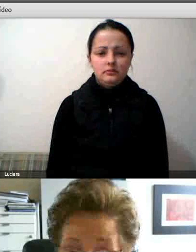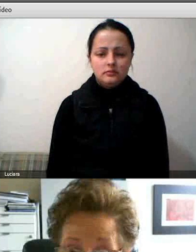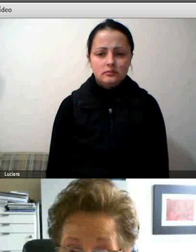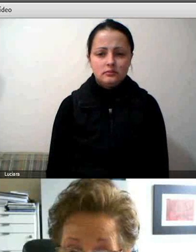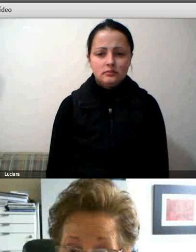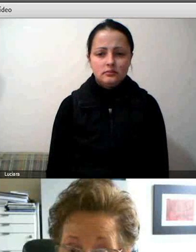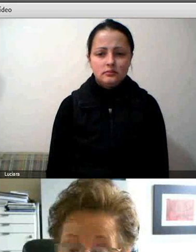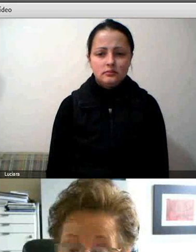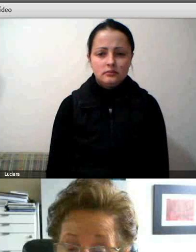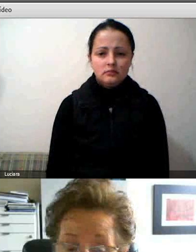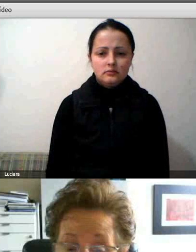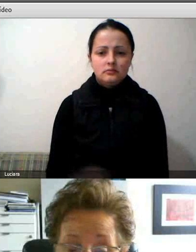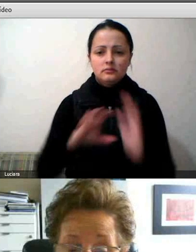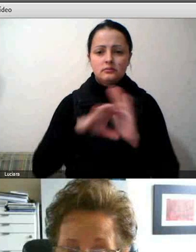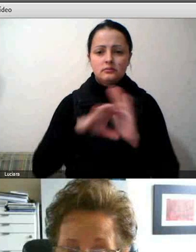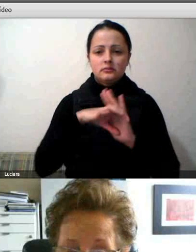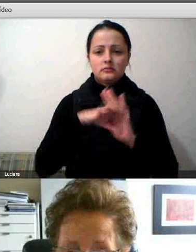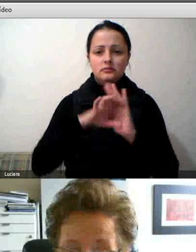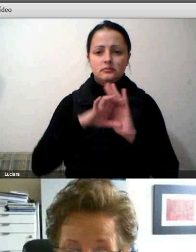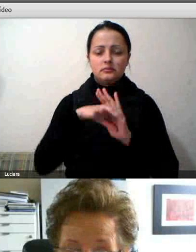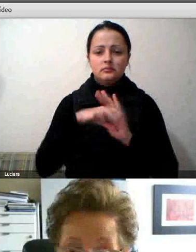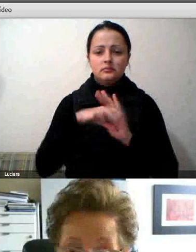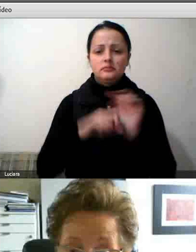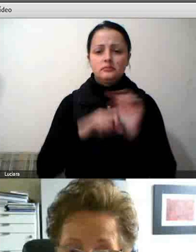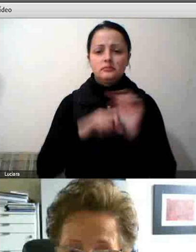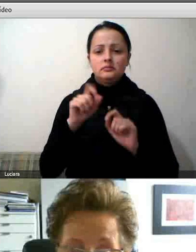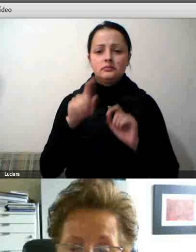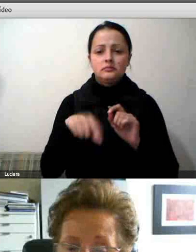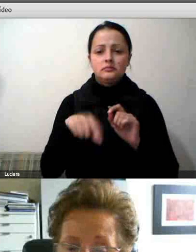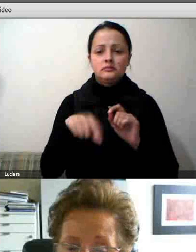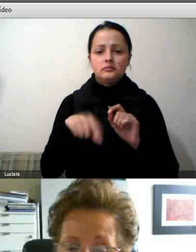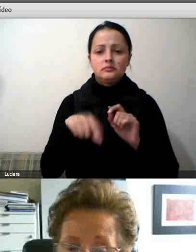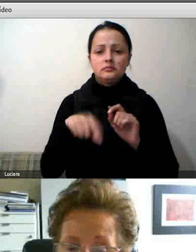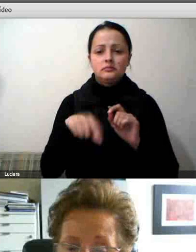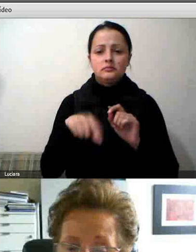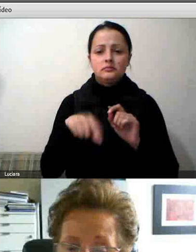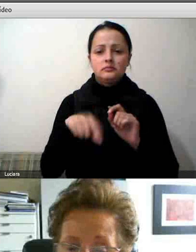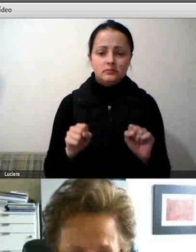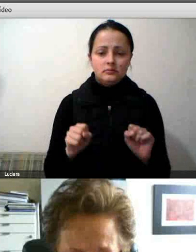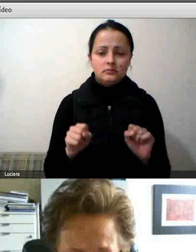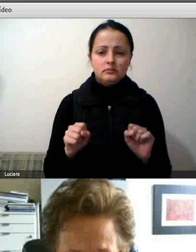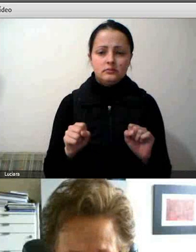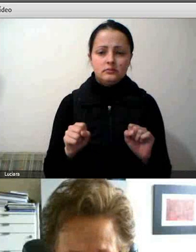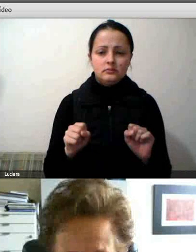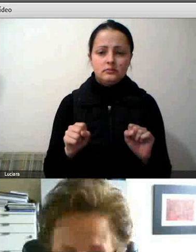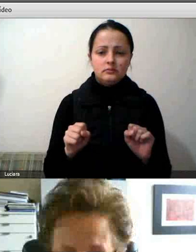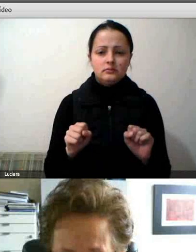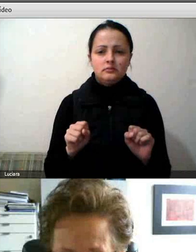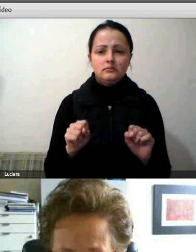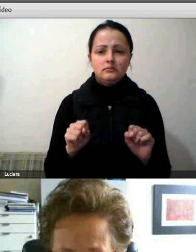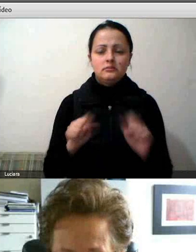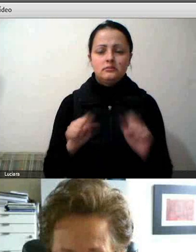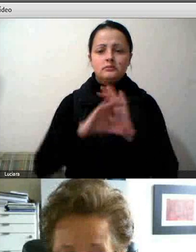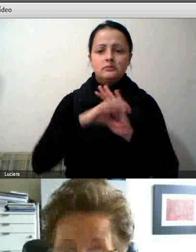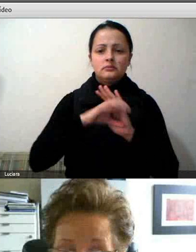matemática. E quando a gente vai trabalhar conceito, cada conceito não é uma definição, um